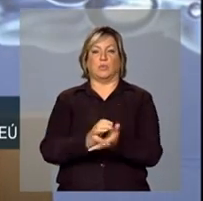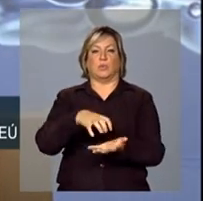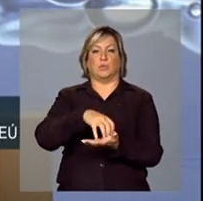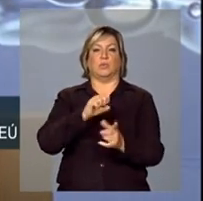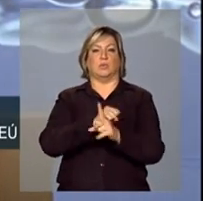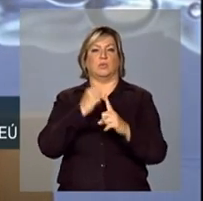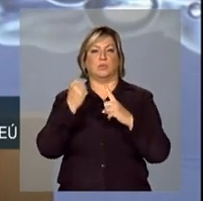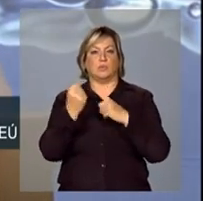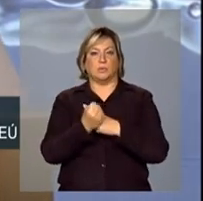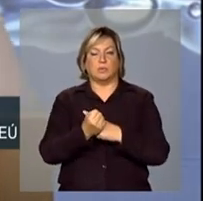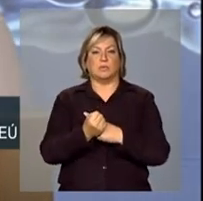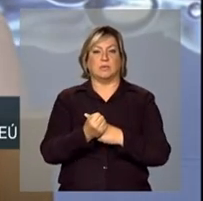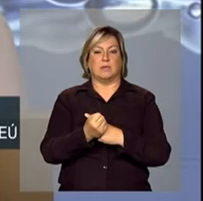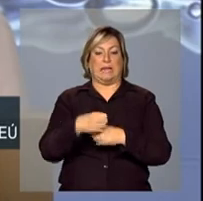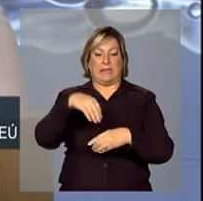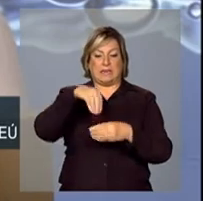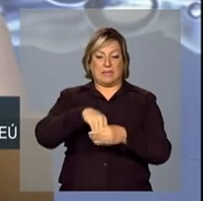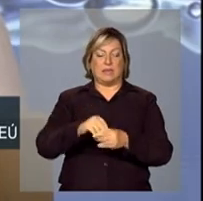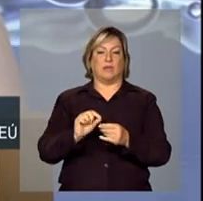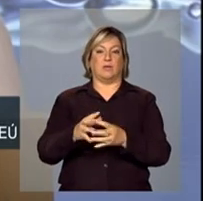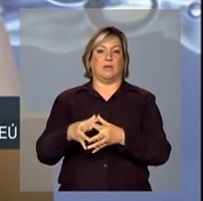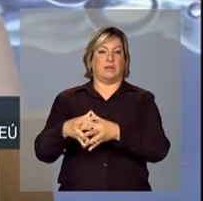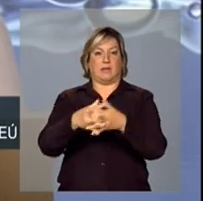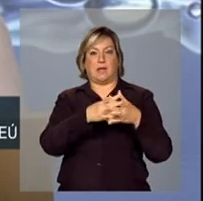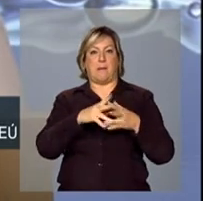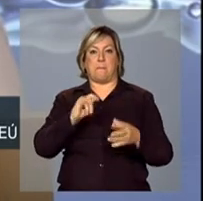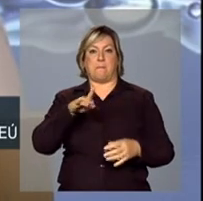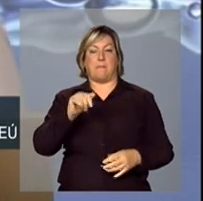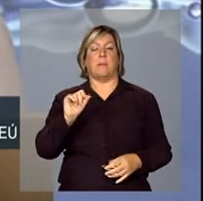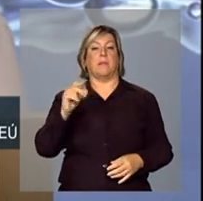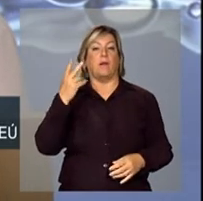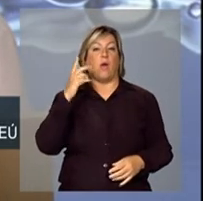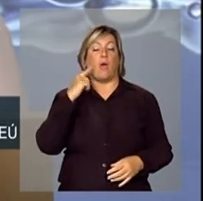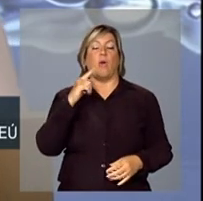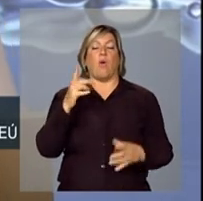aqui nos carro-pipa para acabar com essa